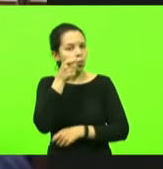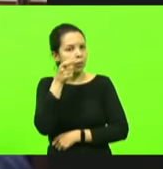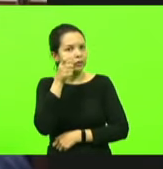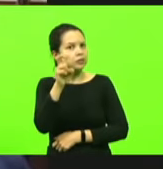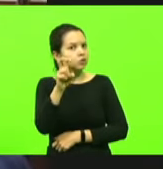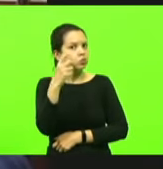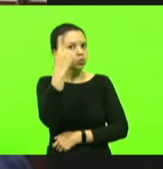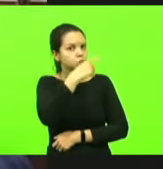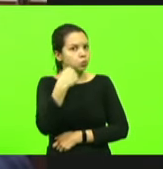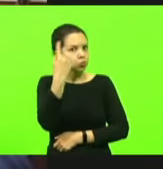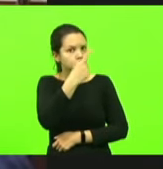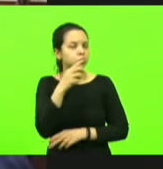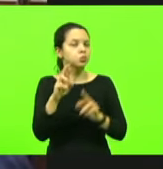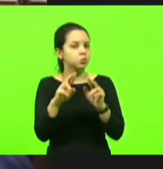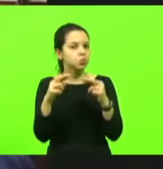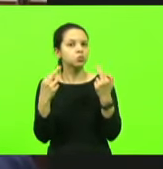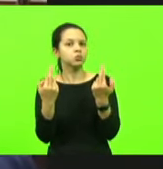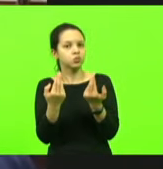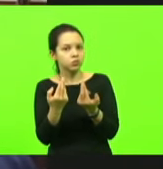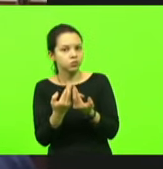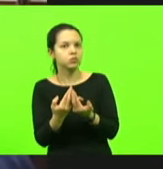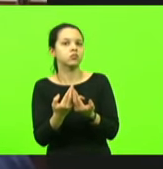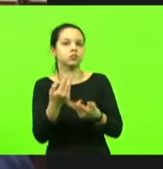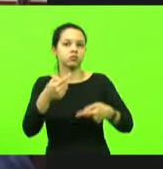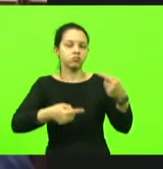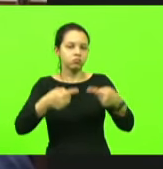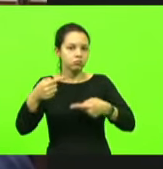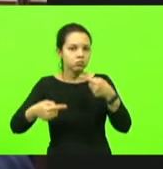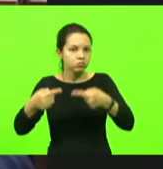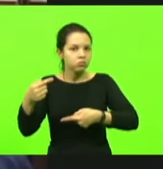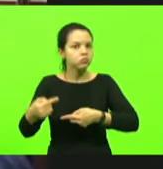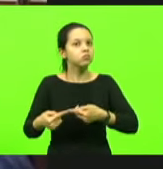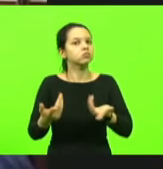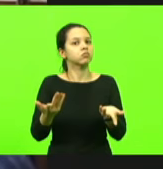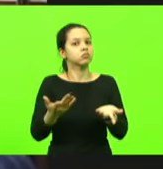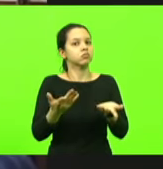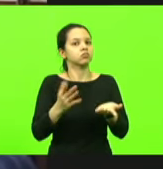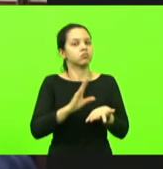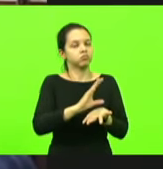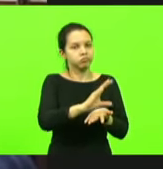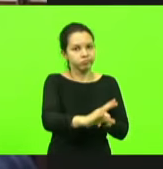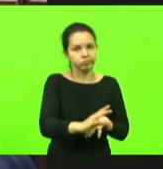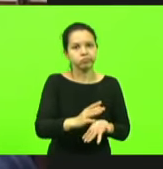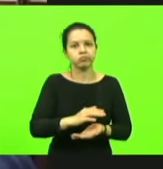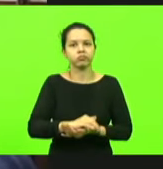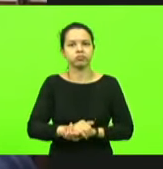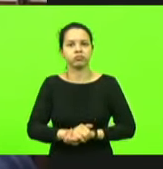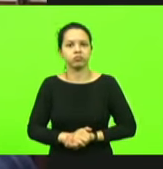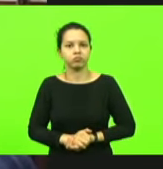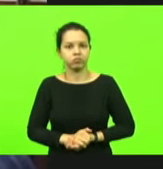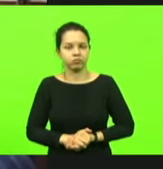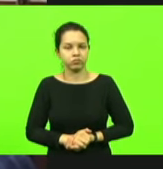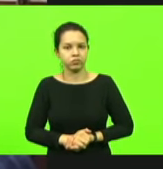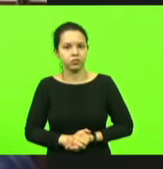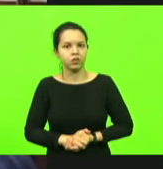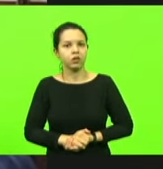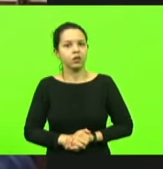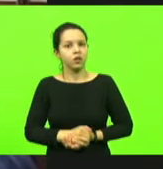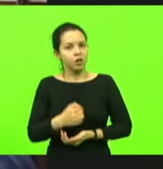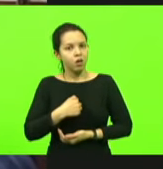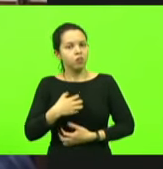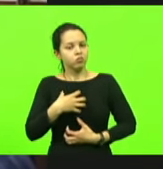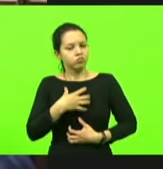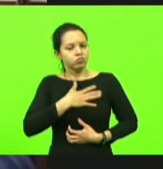de reunião que deliberaram, né, sobre esses aportes. E foi muito